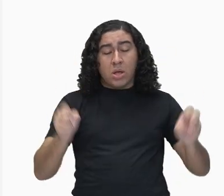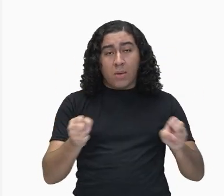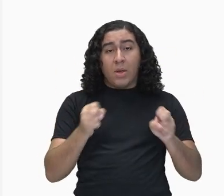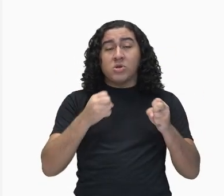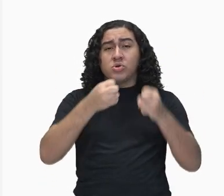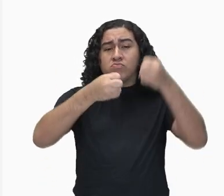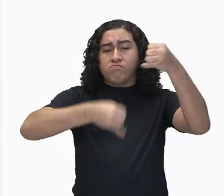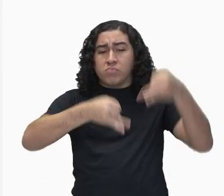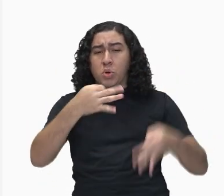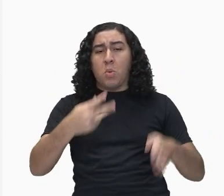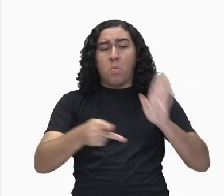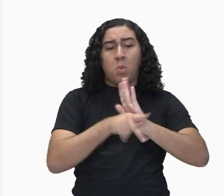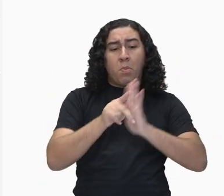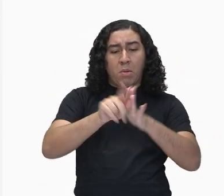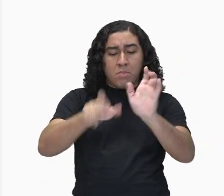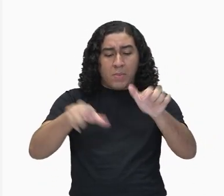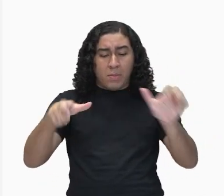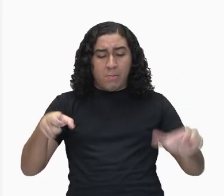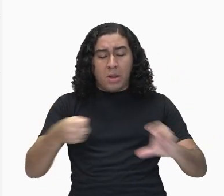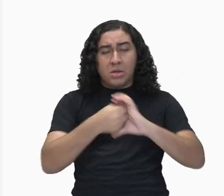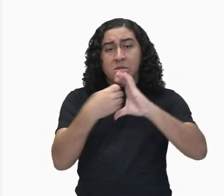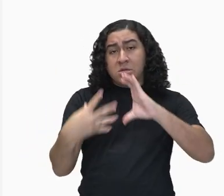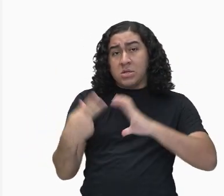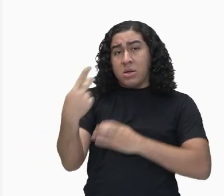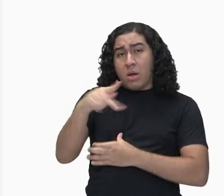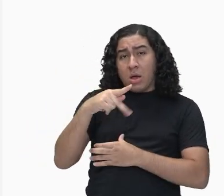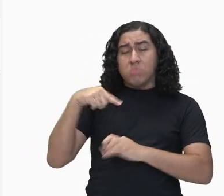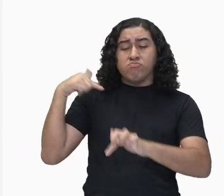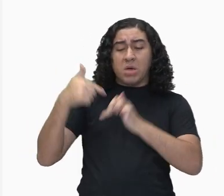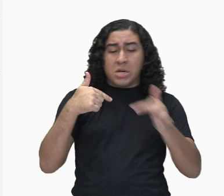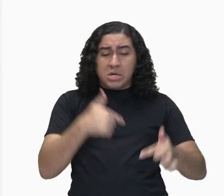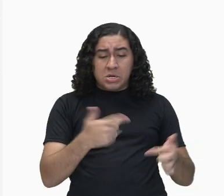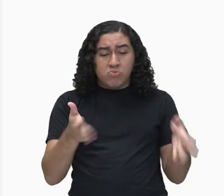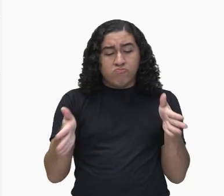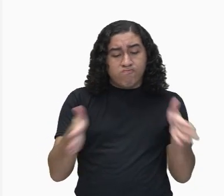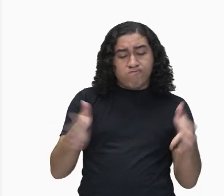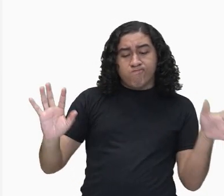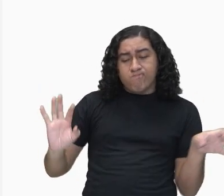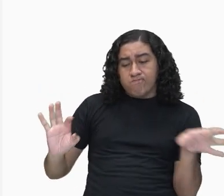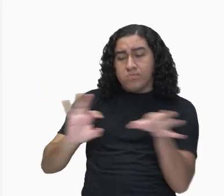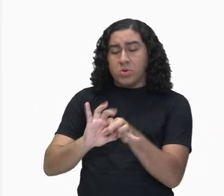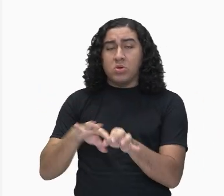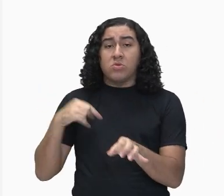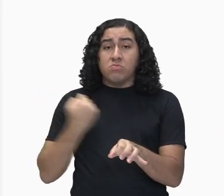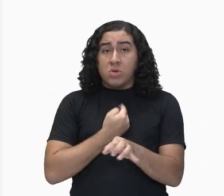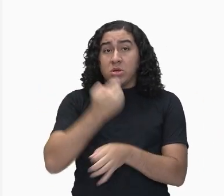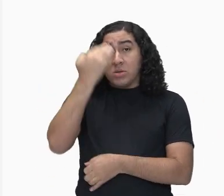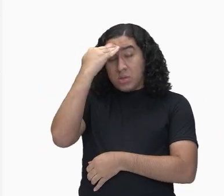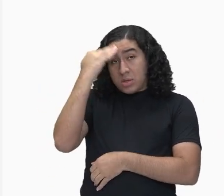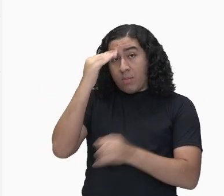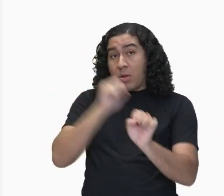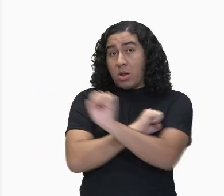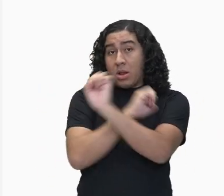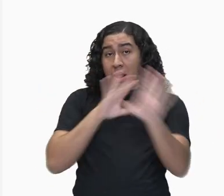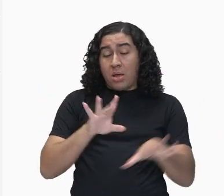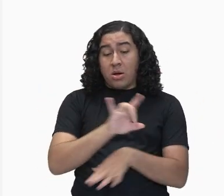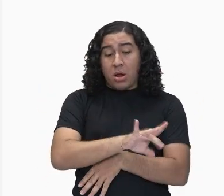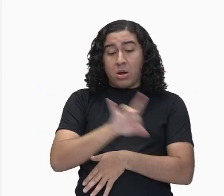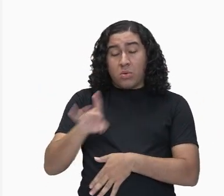estilo individual, o estilo de época, já deu para perceber, né, que nós temos as épocas e cada um com